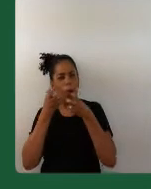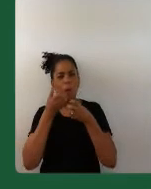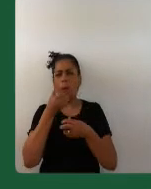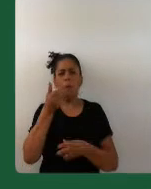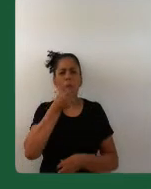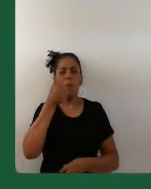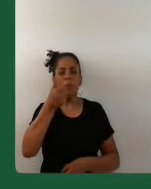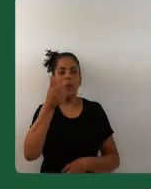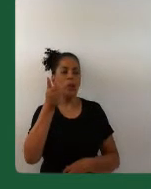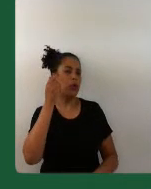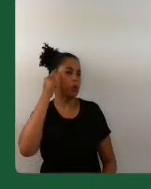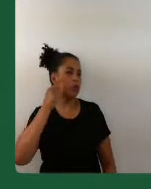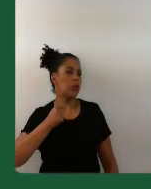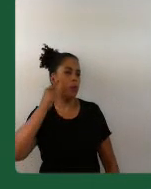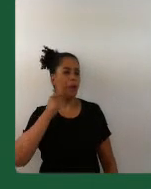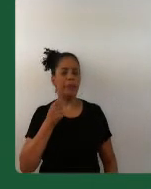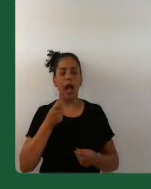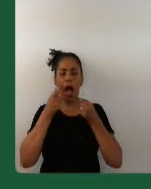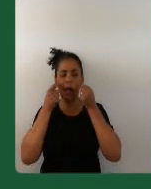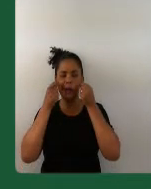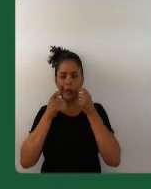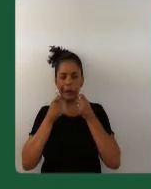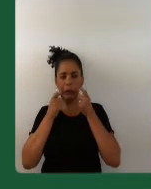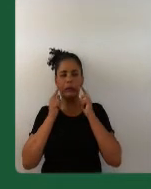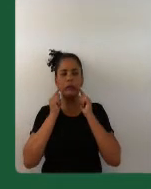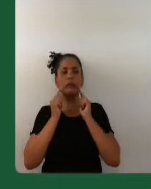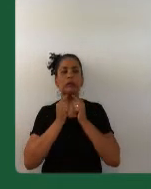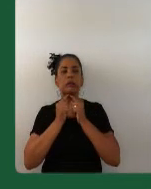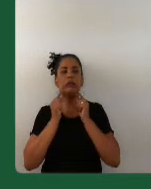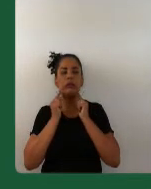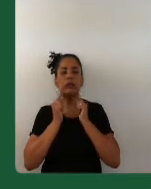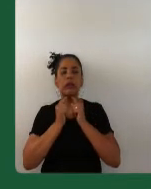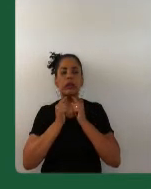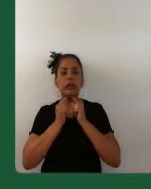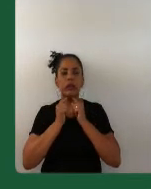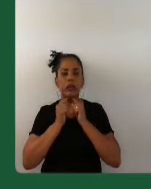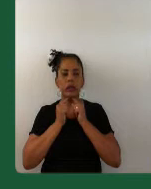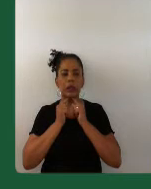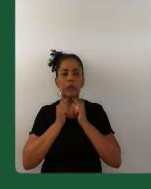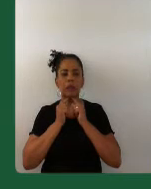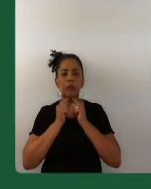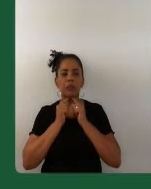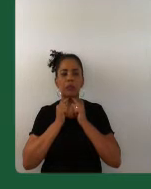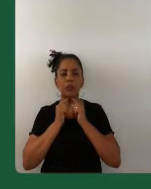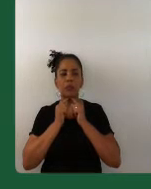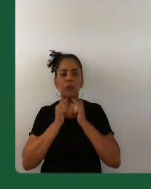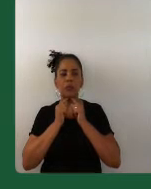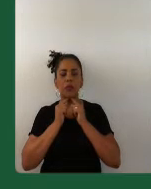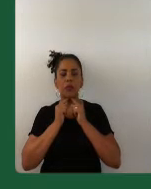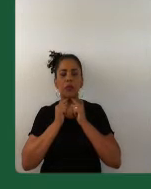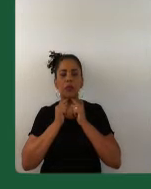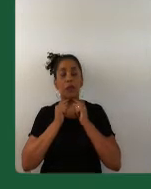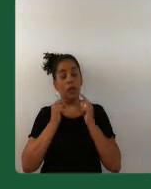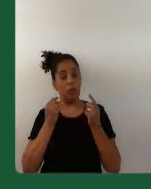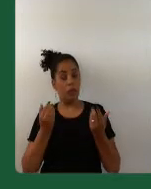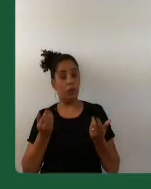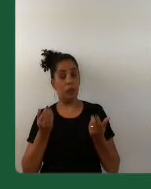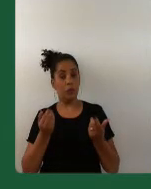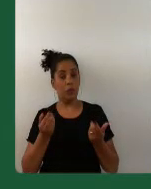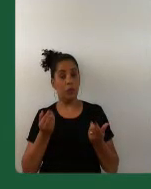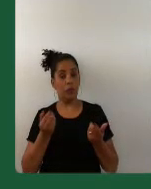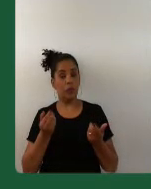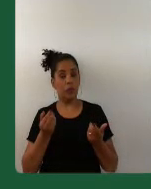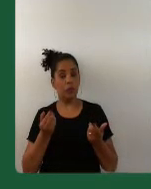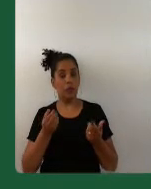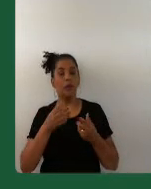pouco, a mordida acabou ficando um pouco classe 3, que é quando a maxila, quando os dentes